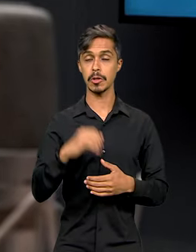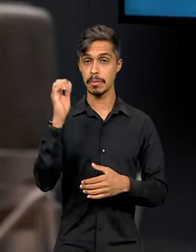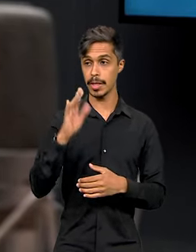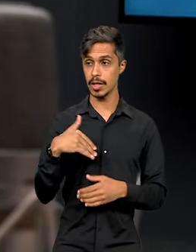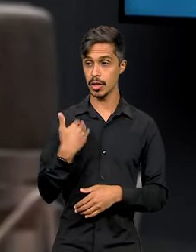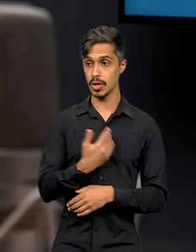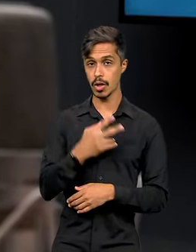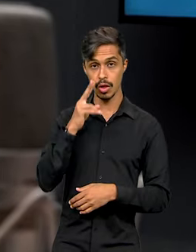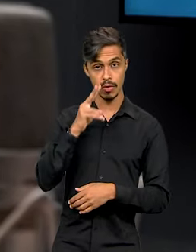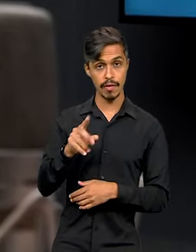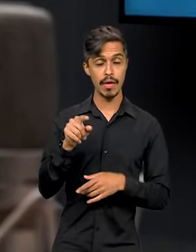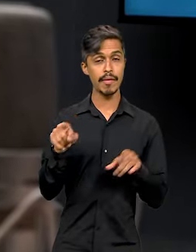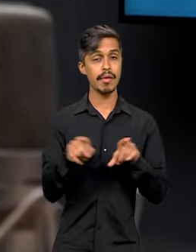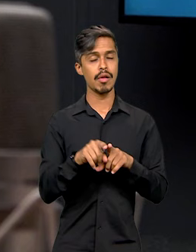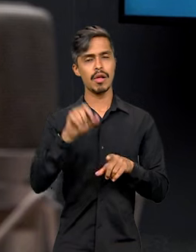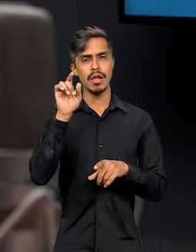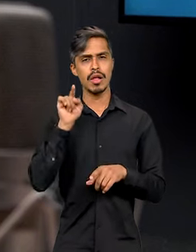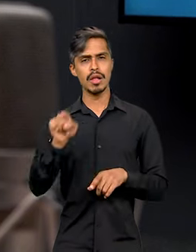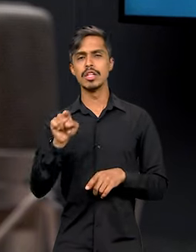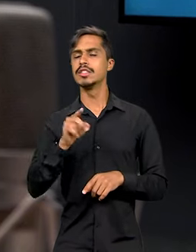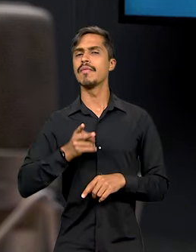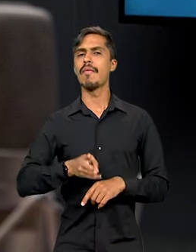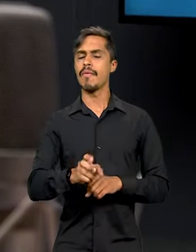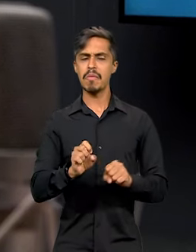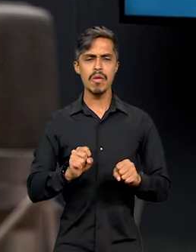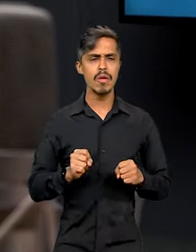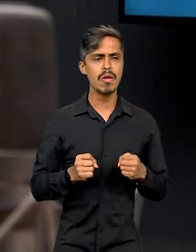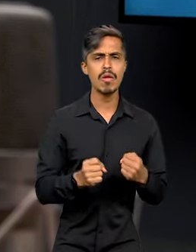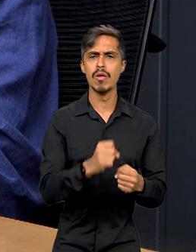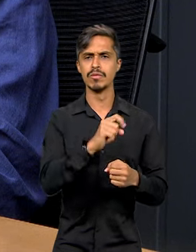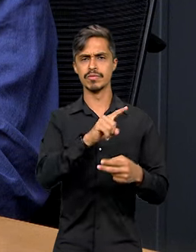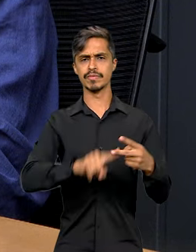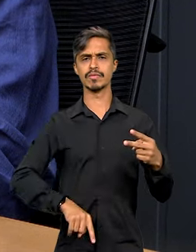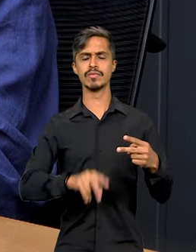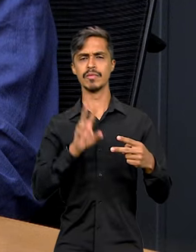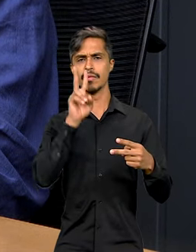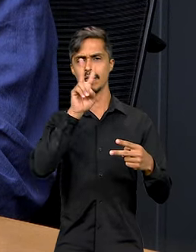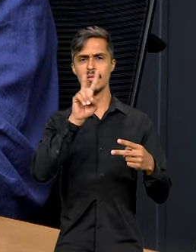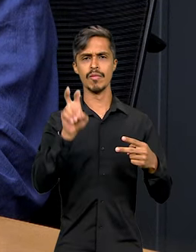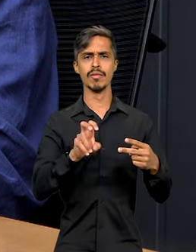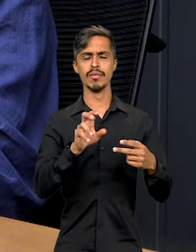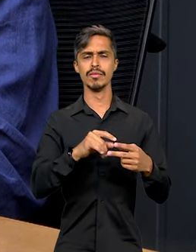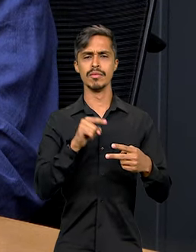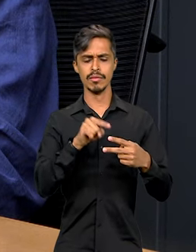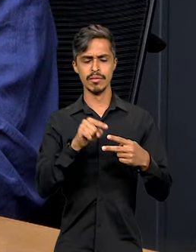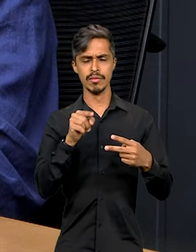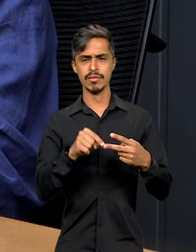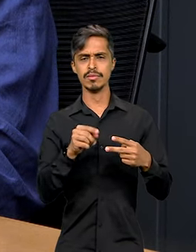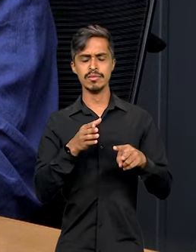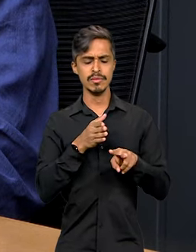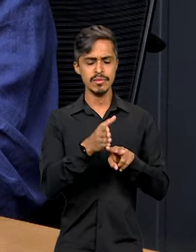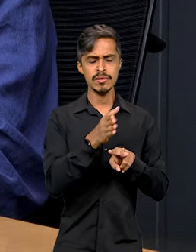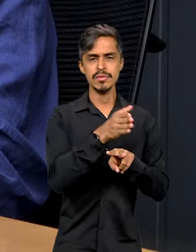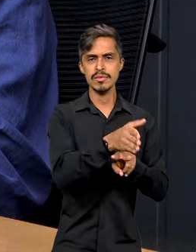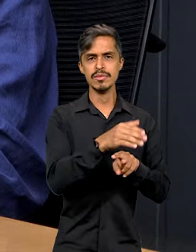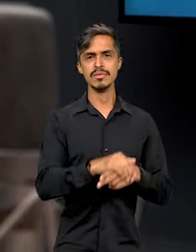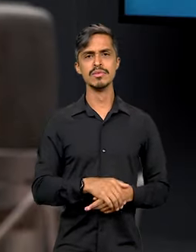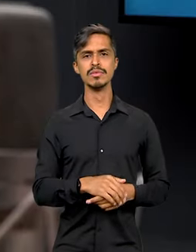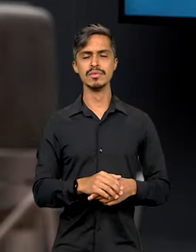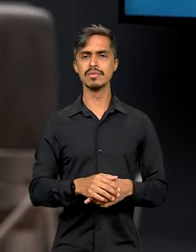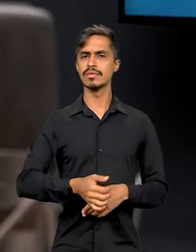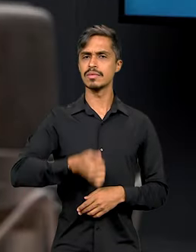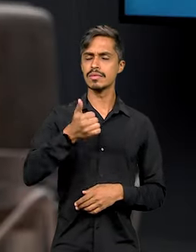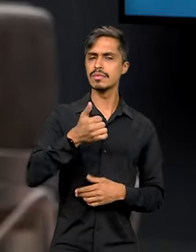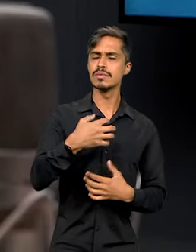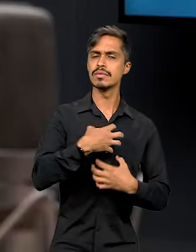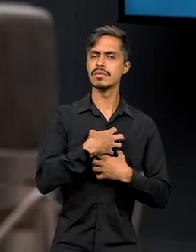especificamente o que nós vemos Brasil sempre actuado sobre as duas linhas das duas vías de combate a a a